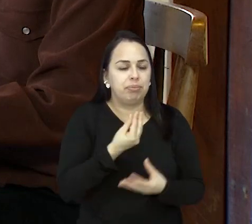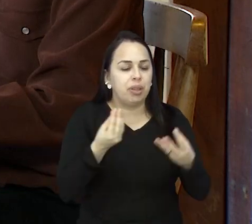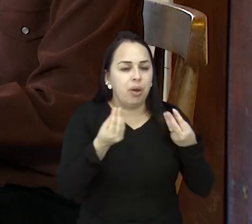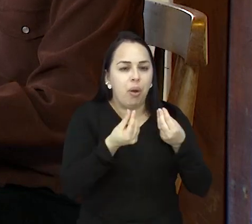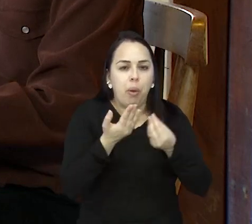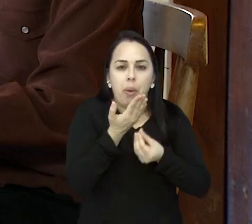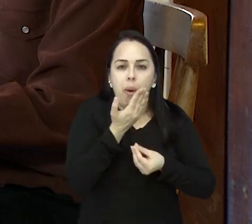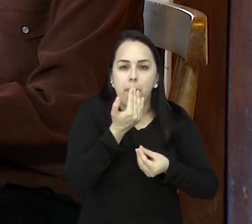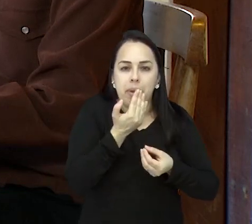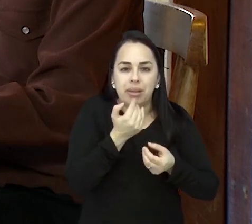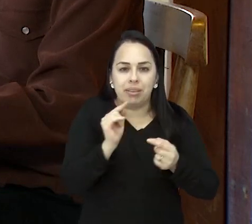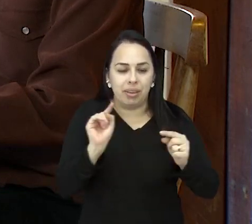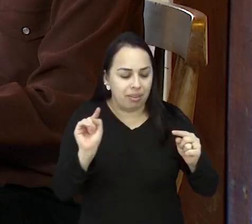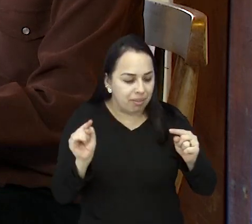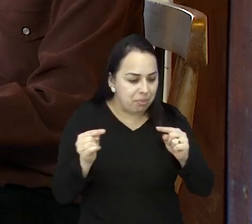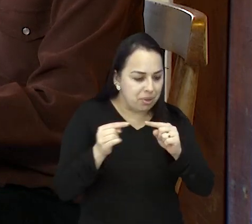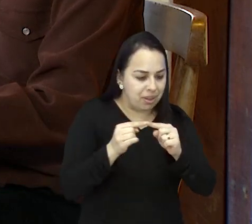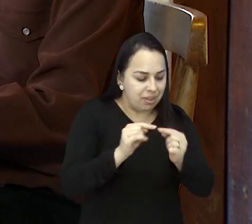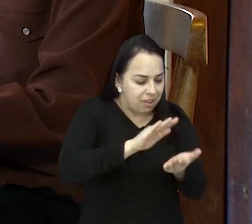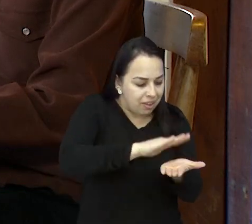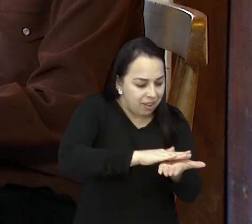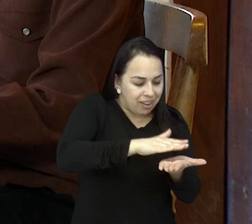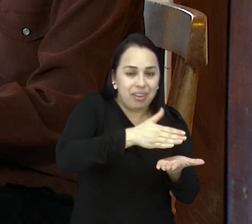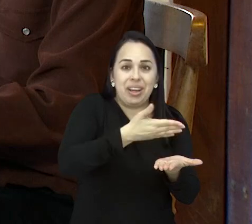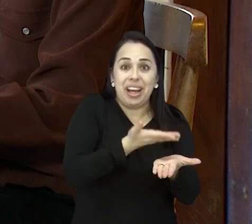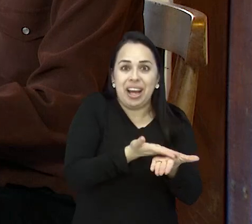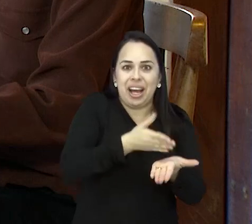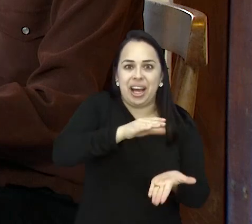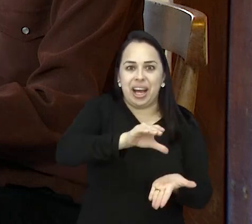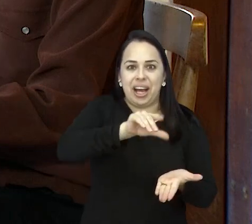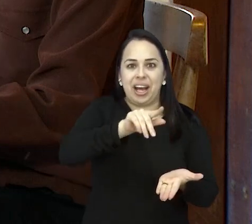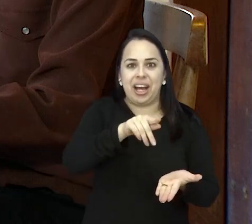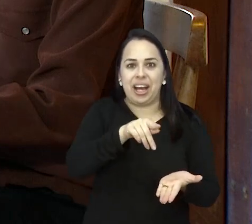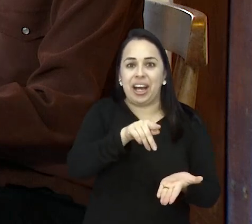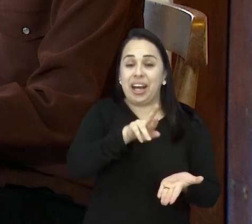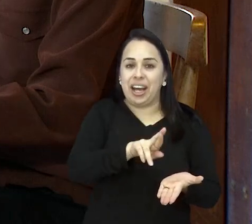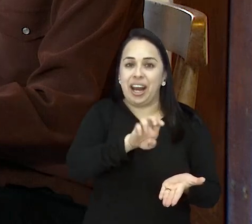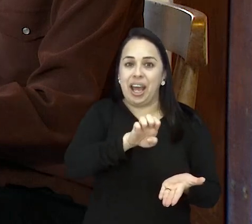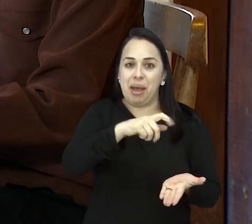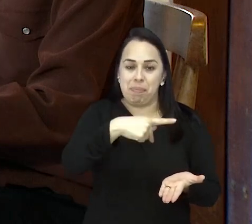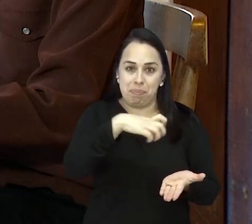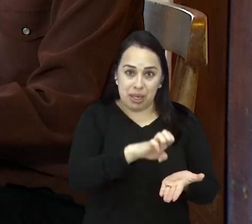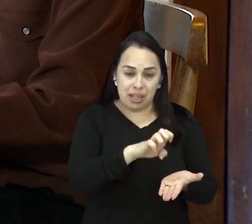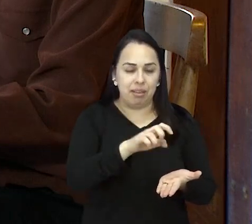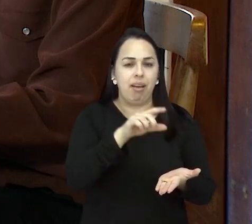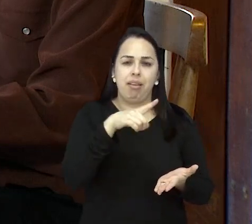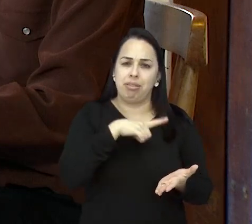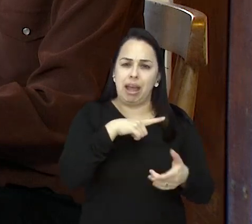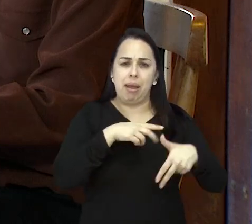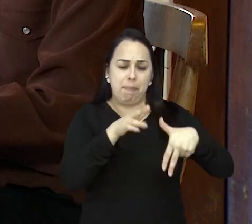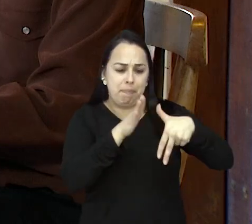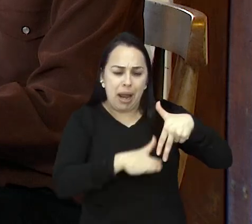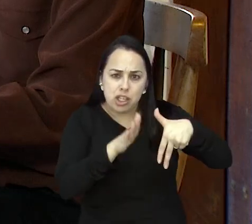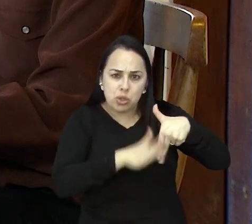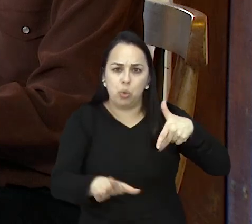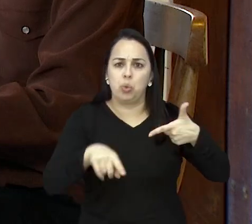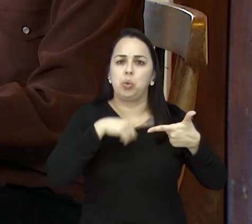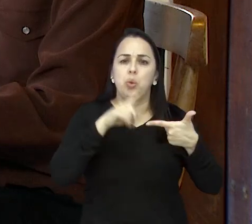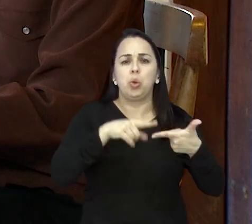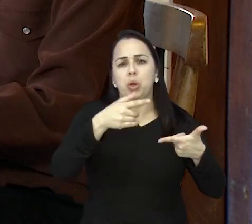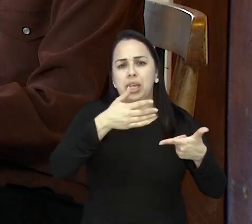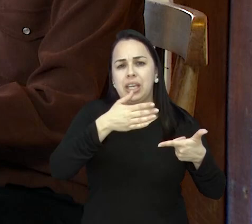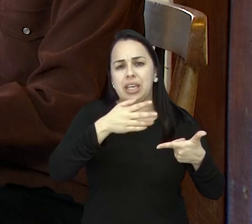uma harmonização entre um chá e um crepe. Esse crepe da casa tem presunto, queijo,